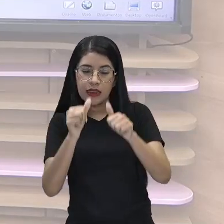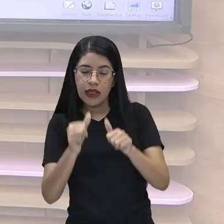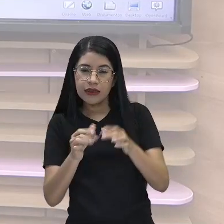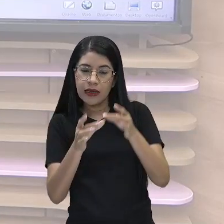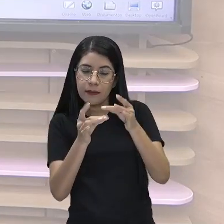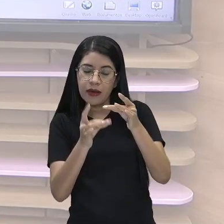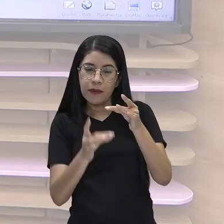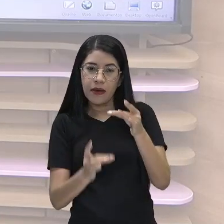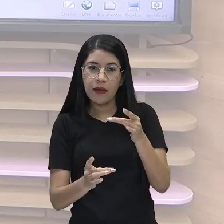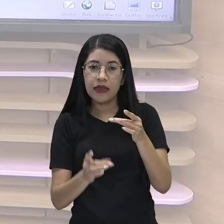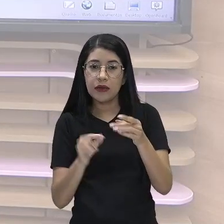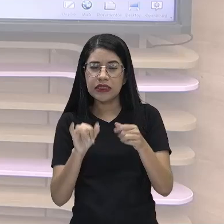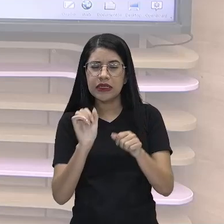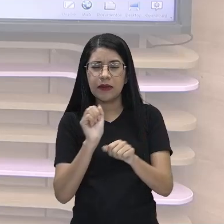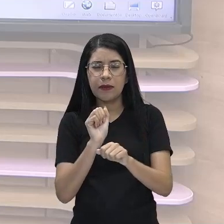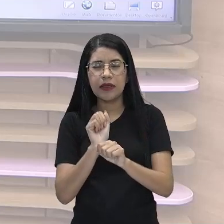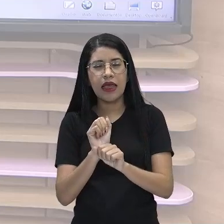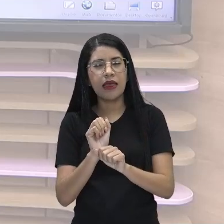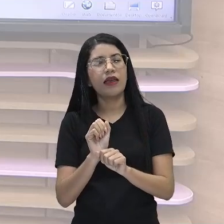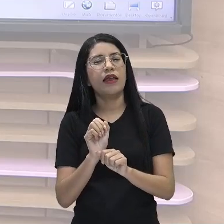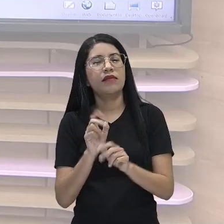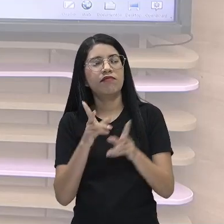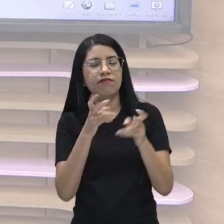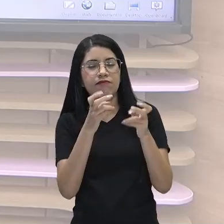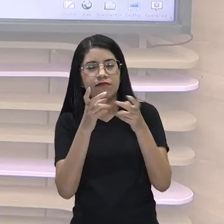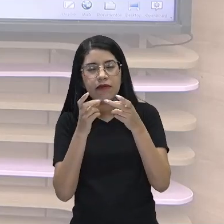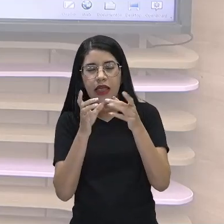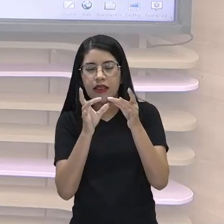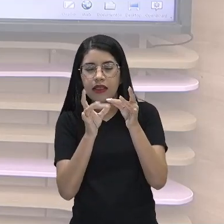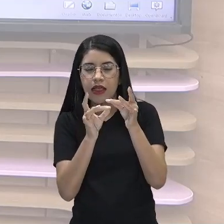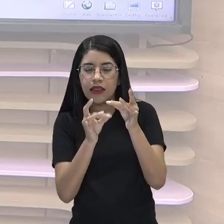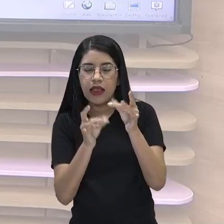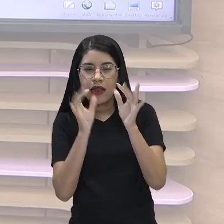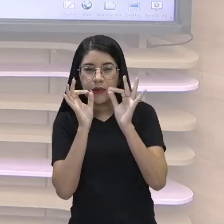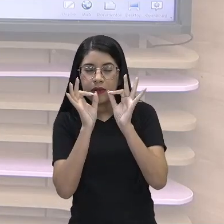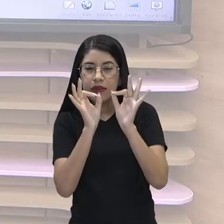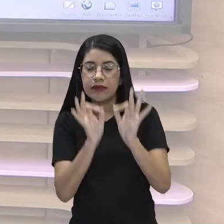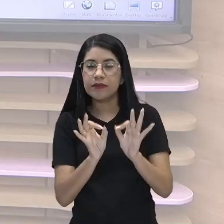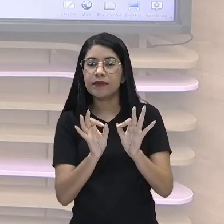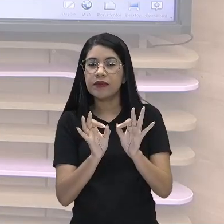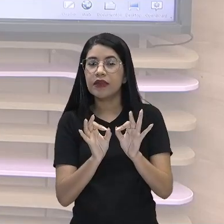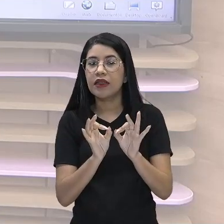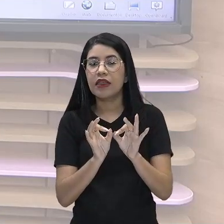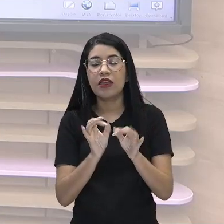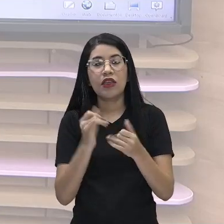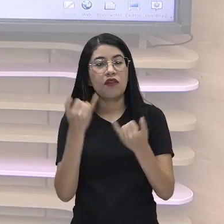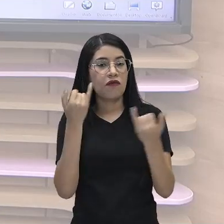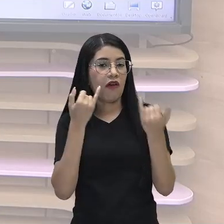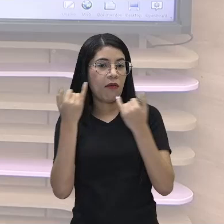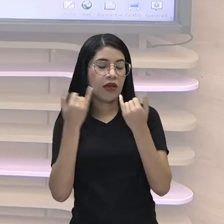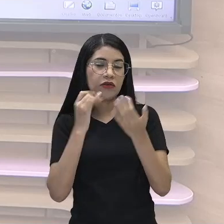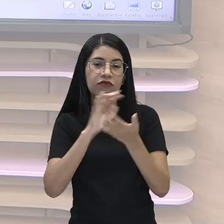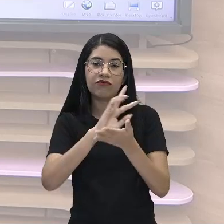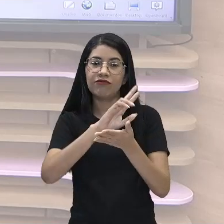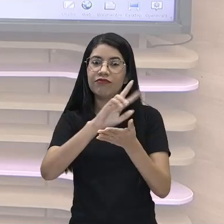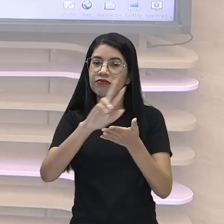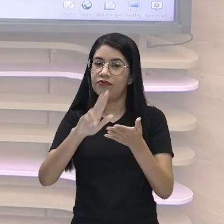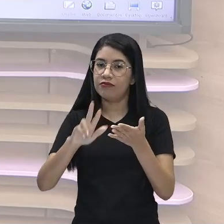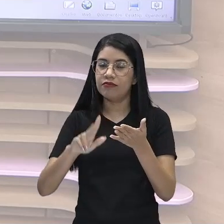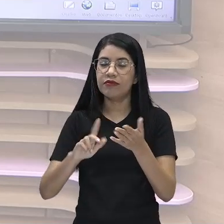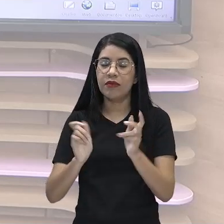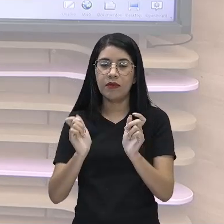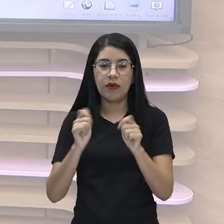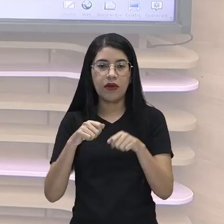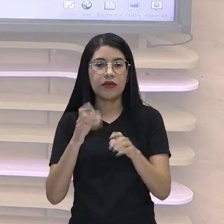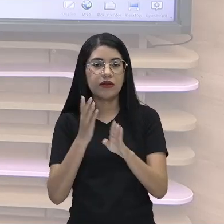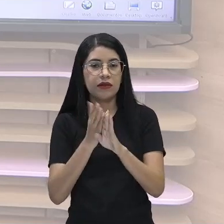for parar ali, sentar, observar a pirâmide, você tem outras informações que podem ser